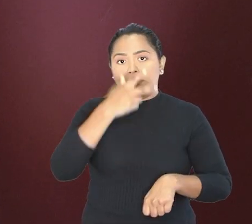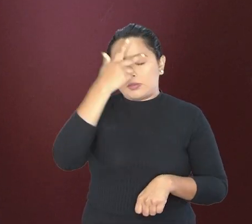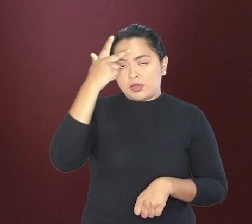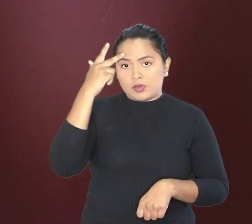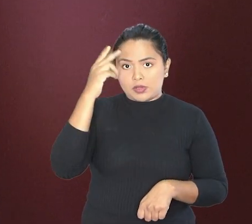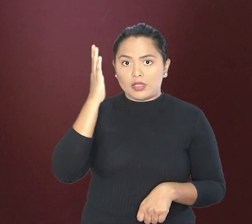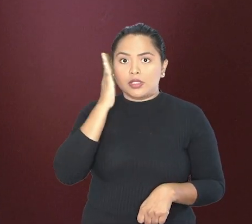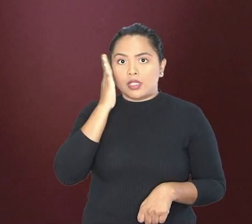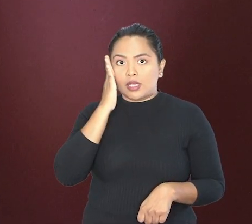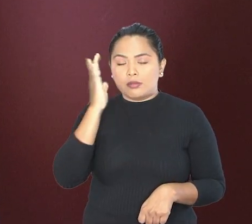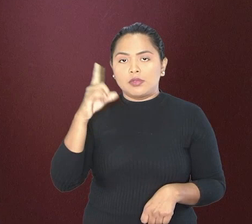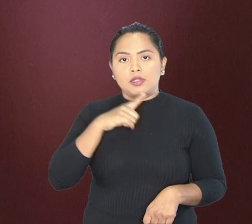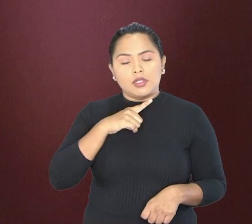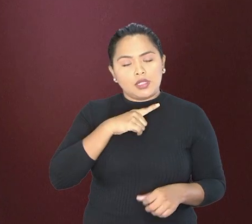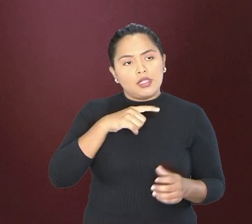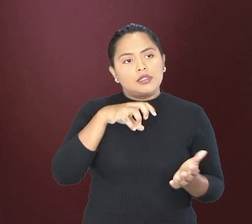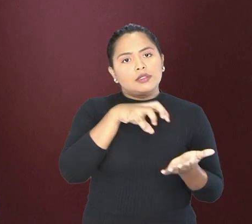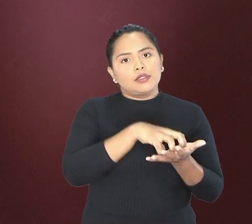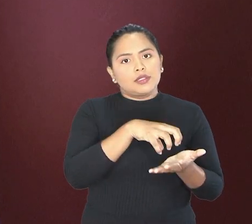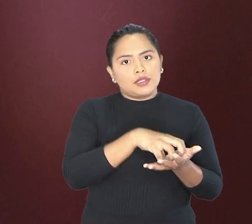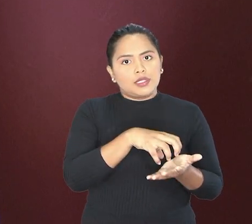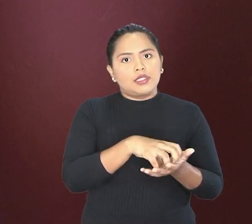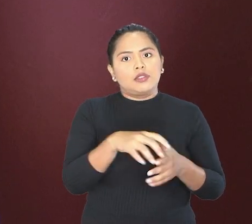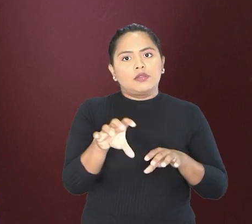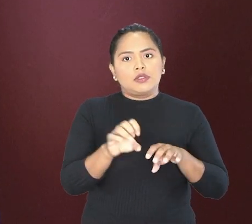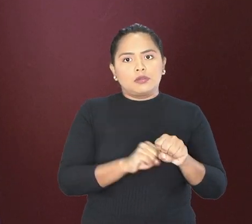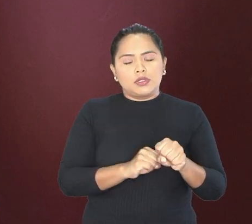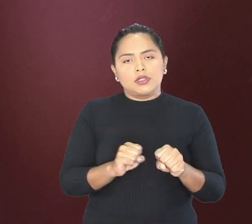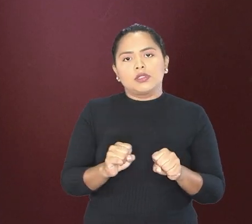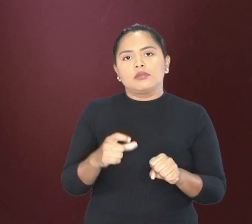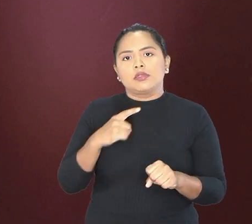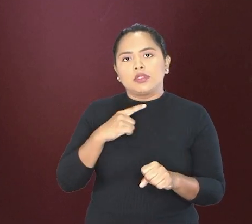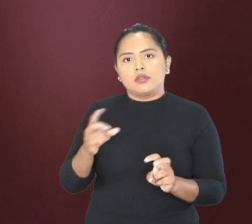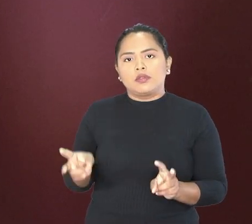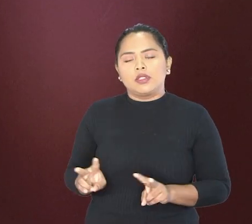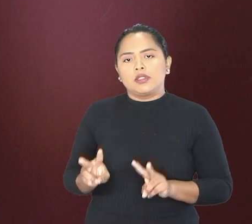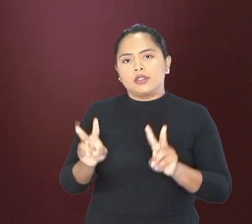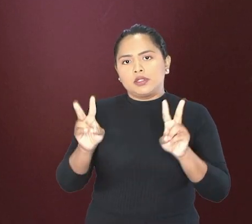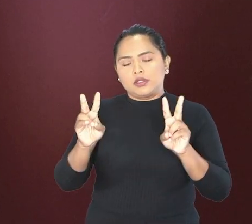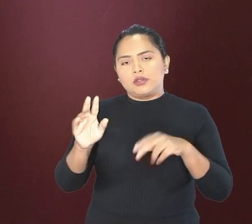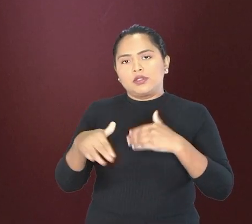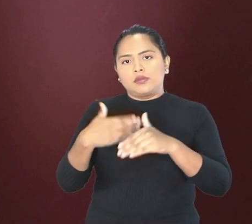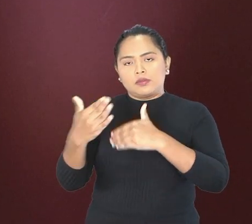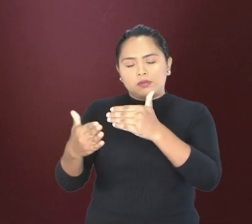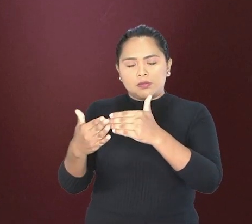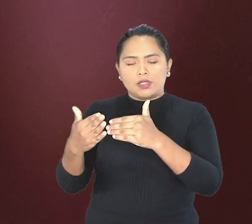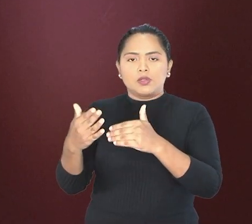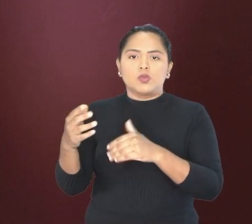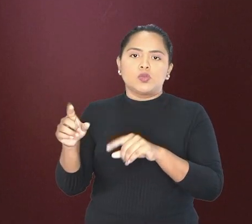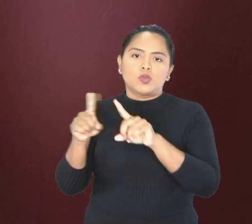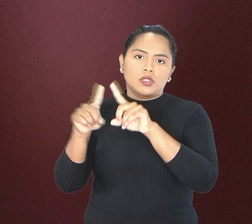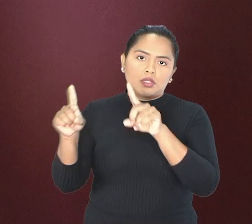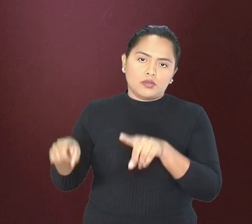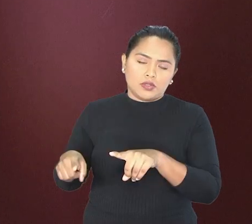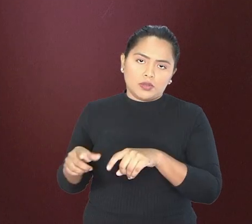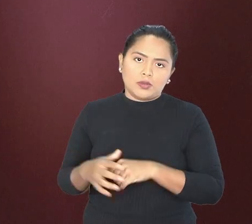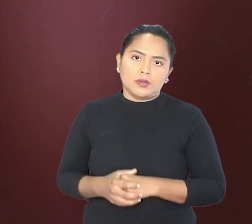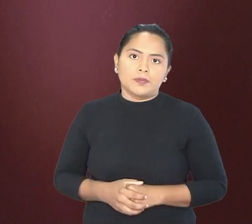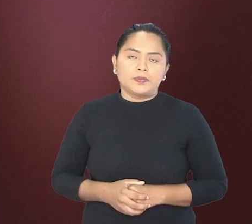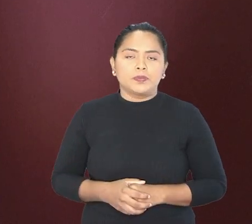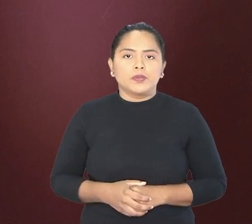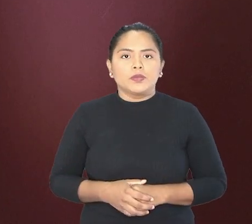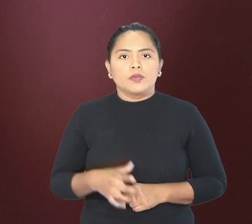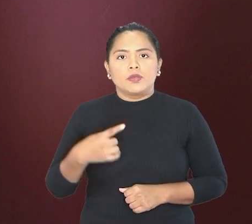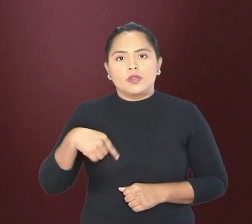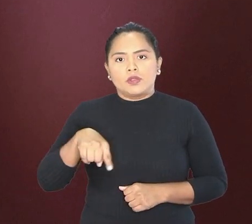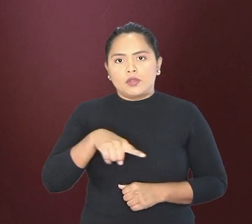um setor de capacitação e que a gente está valorizando esse desenvolvimento pessoal dos servidores, né? Nós também estamos abertos a convites